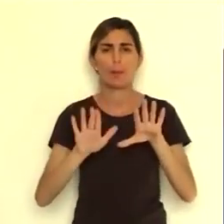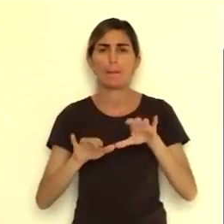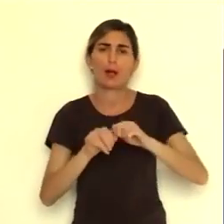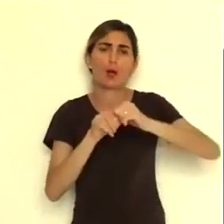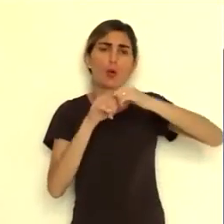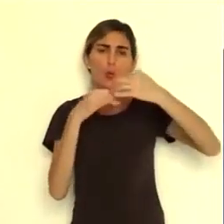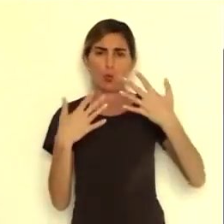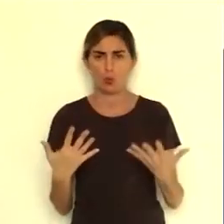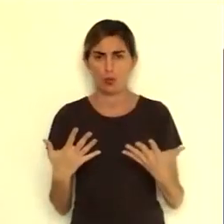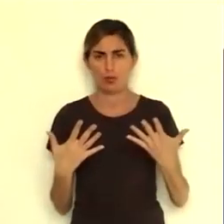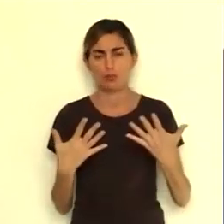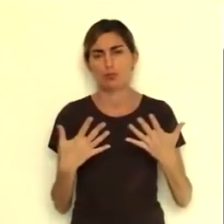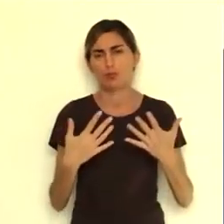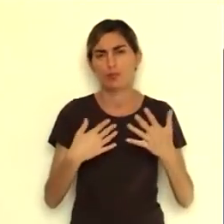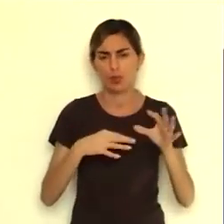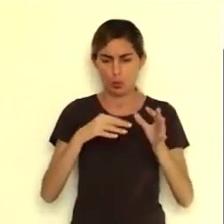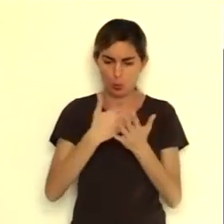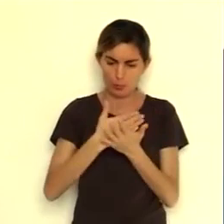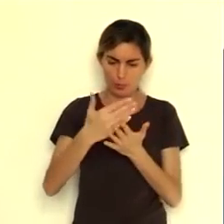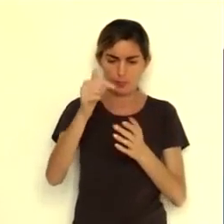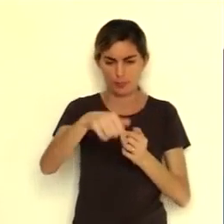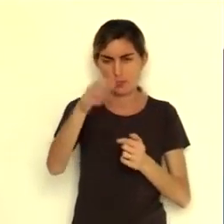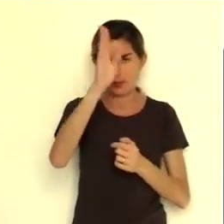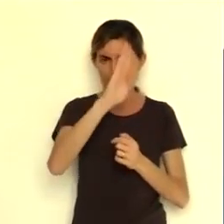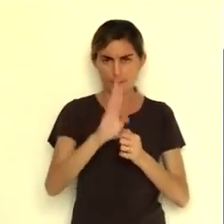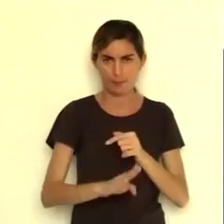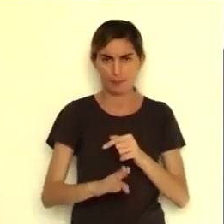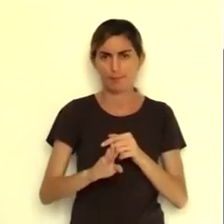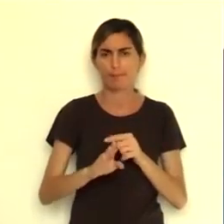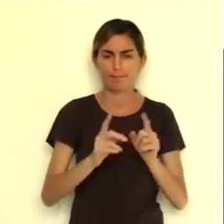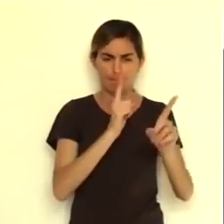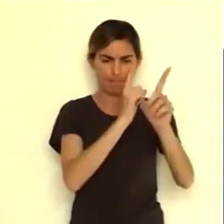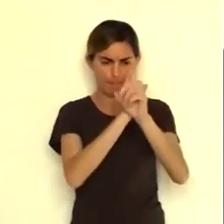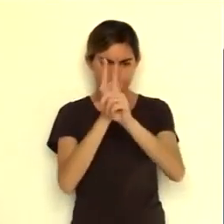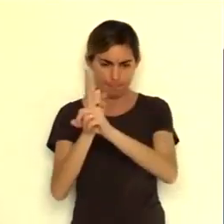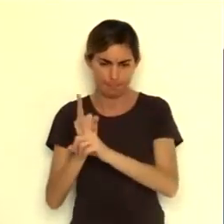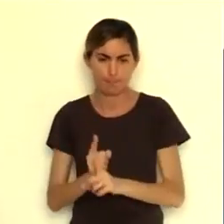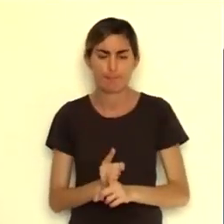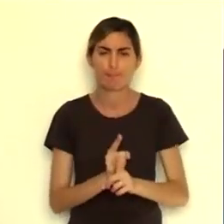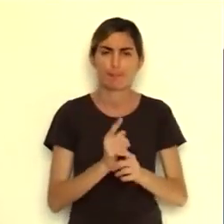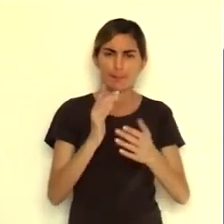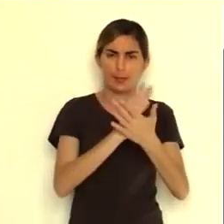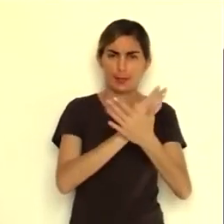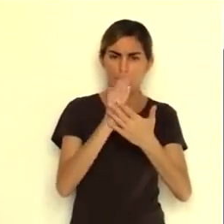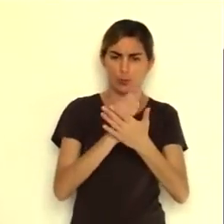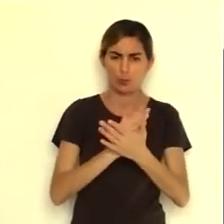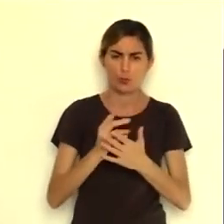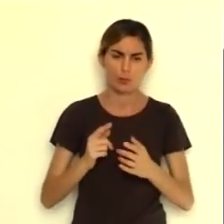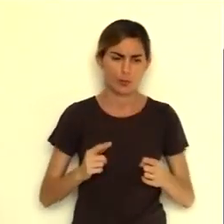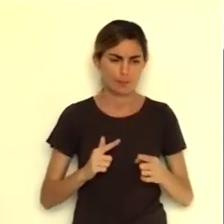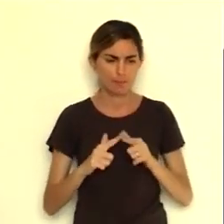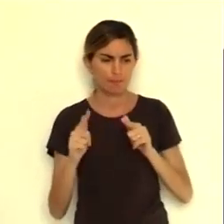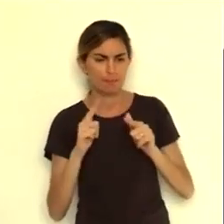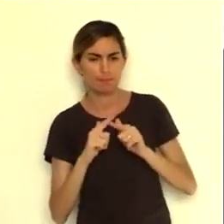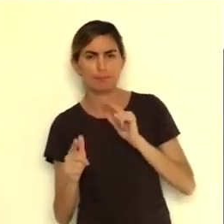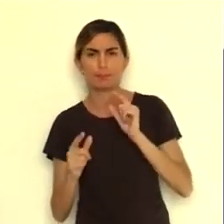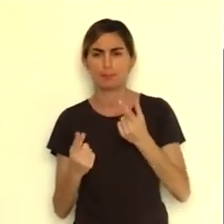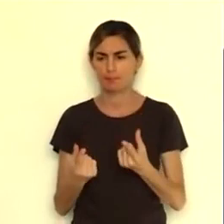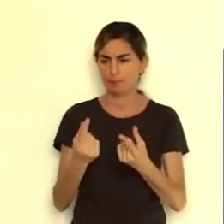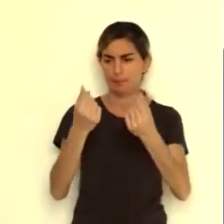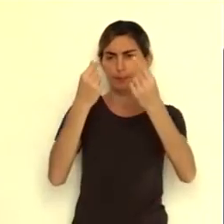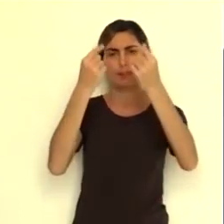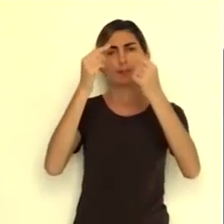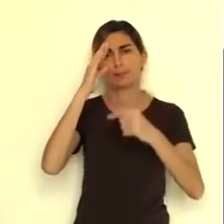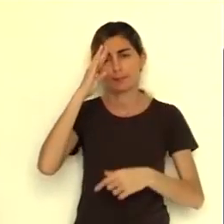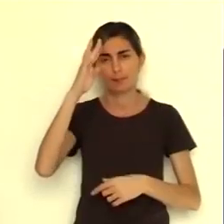europeia, quando se implementou aqui no Brasil, ela identificou alguns entraves, e